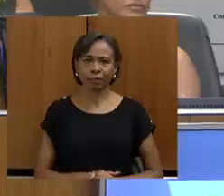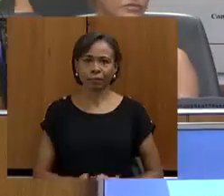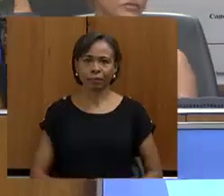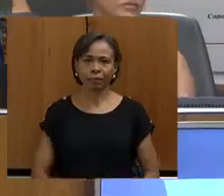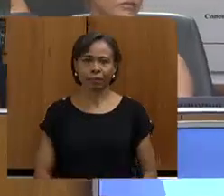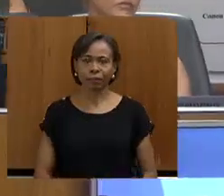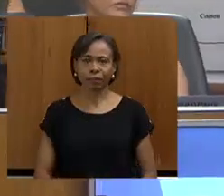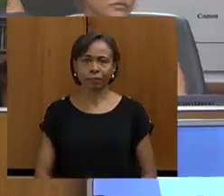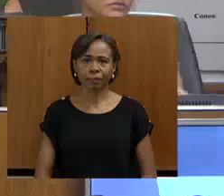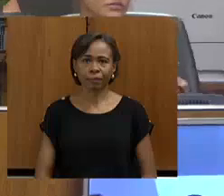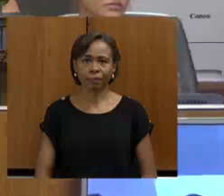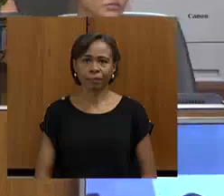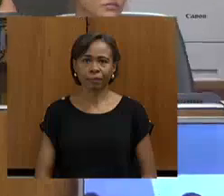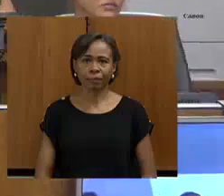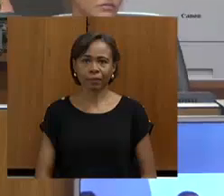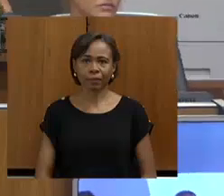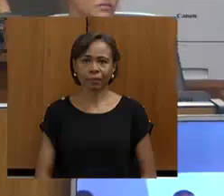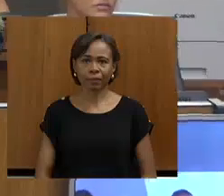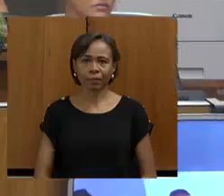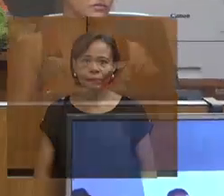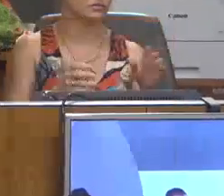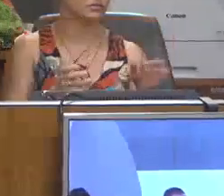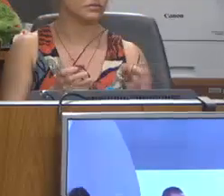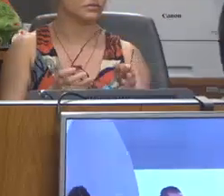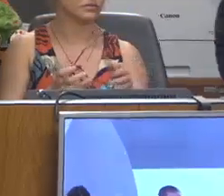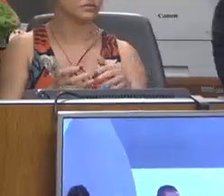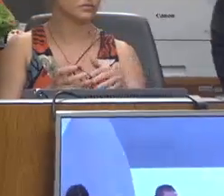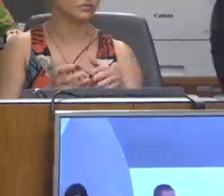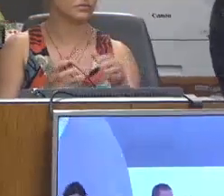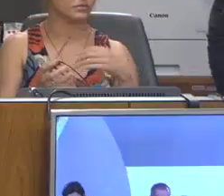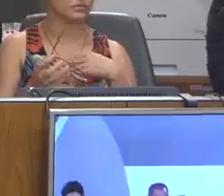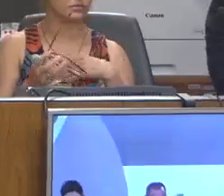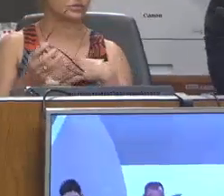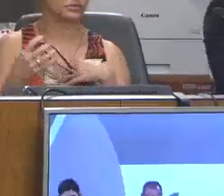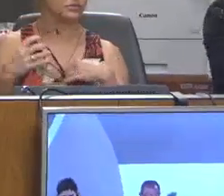Obrigada. também. Vai fazer outro? fazer outro? Oi? Oi?